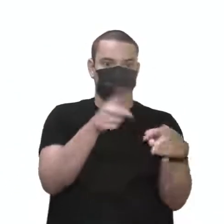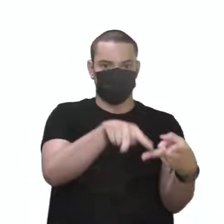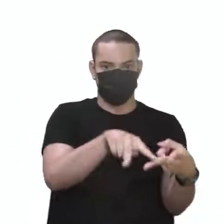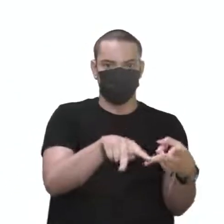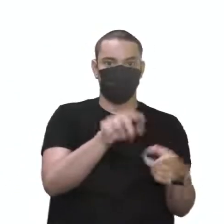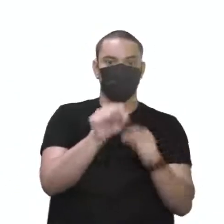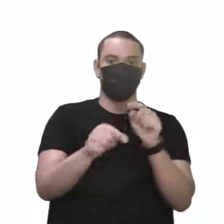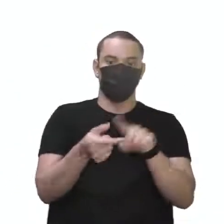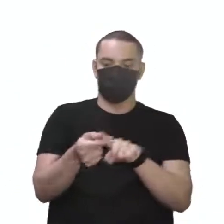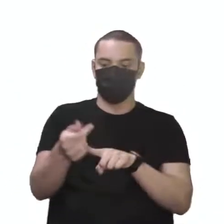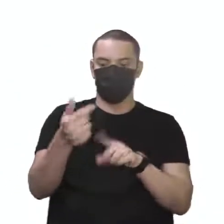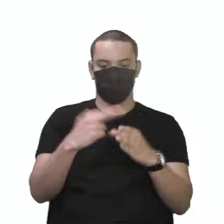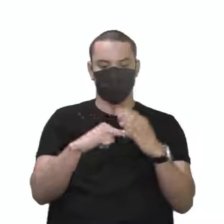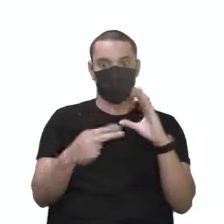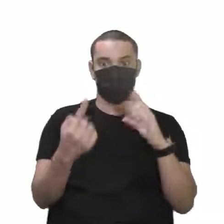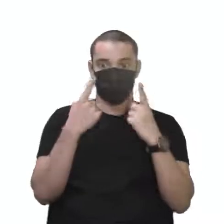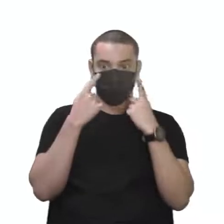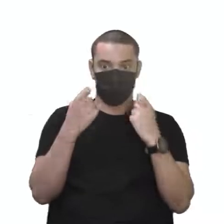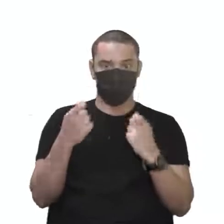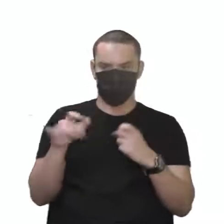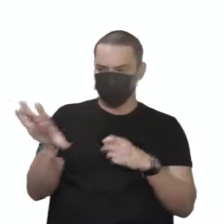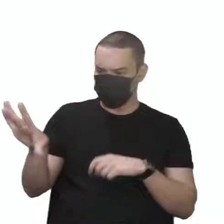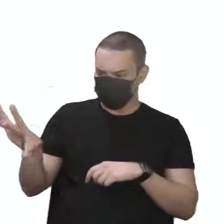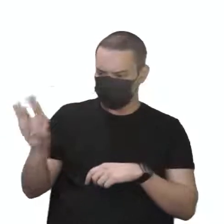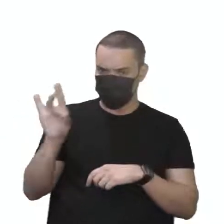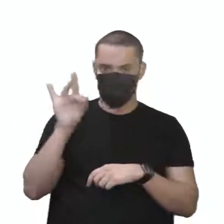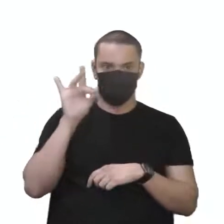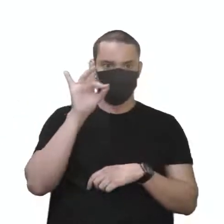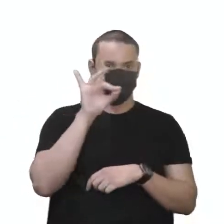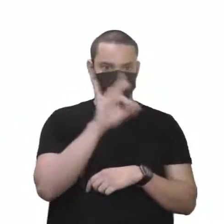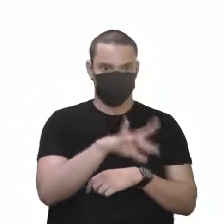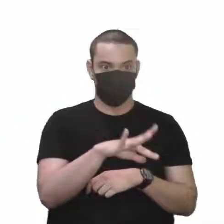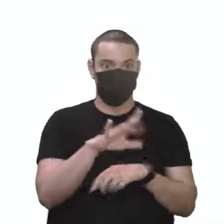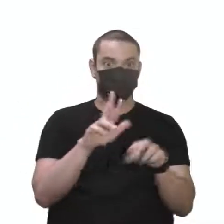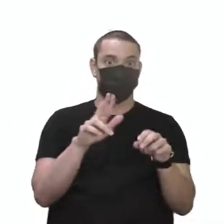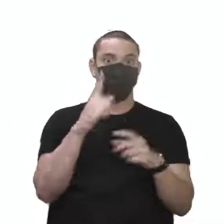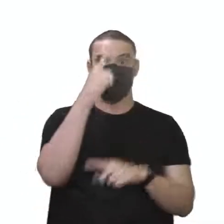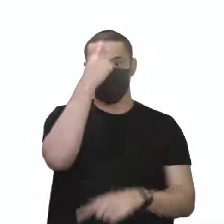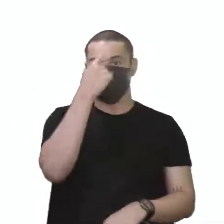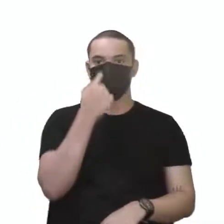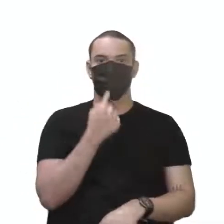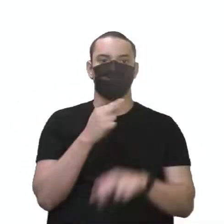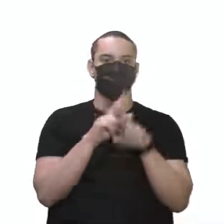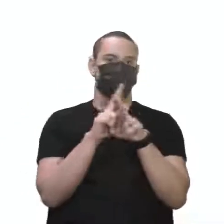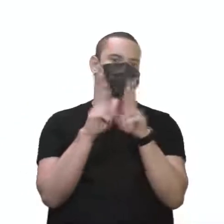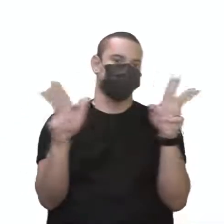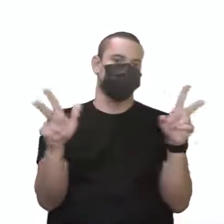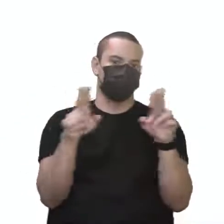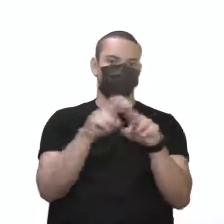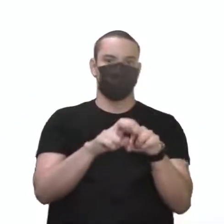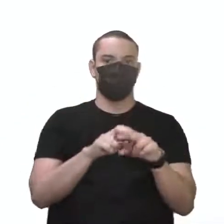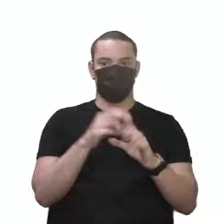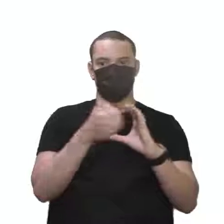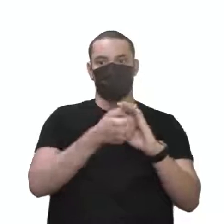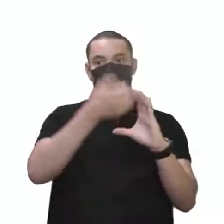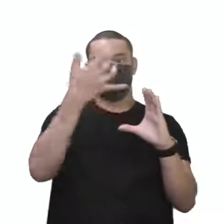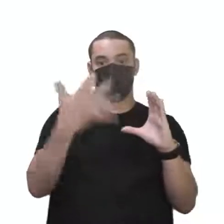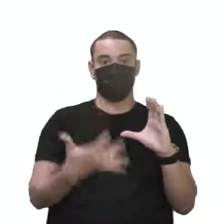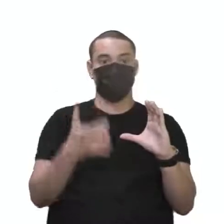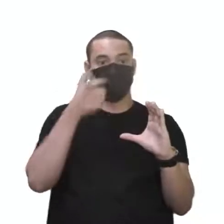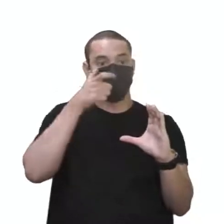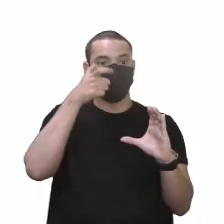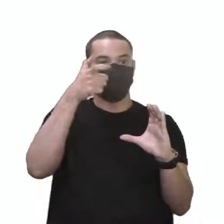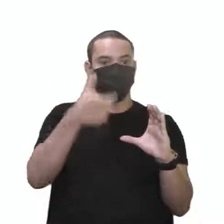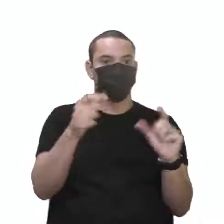de interesse, retirado de outro organismo de espécie diferente. A característica de interesse